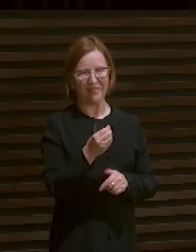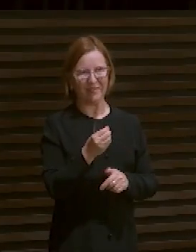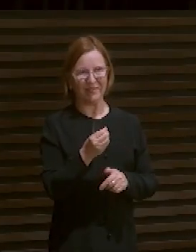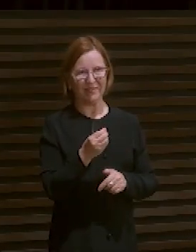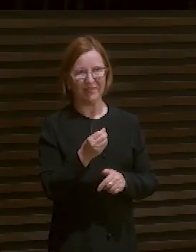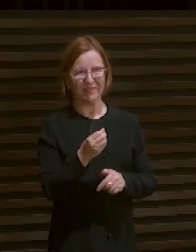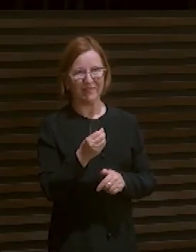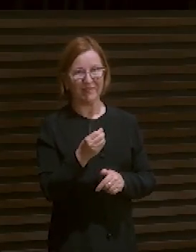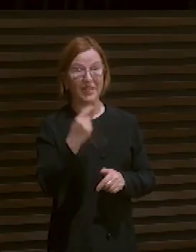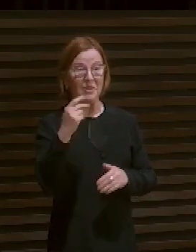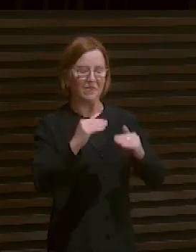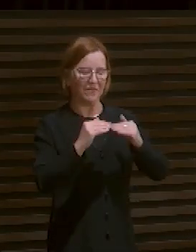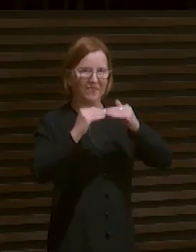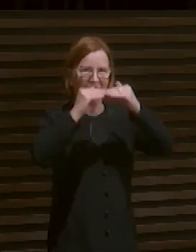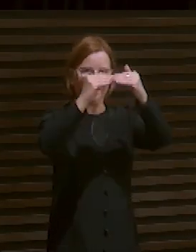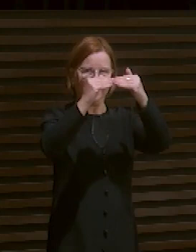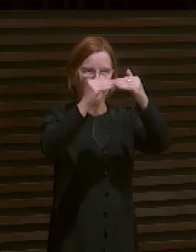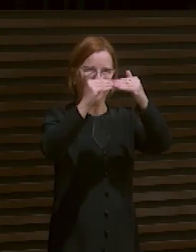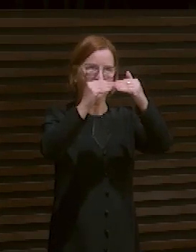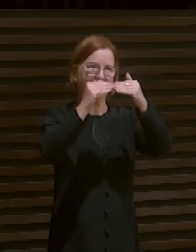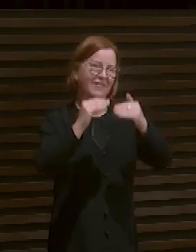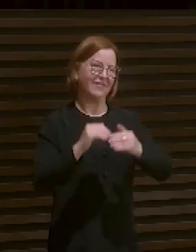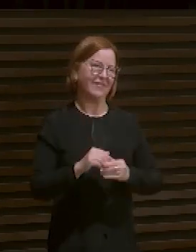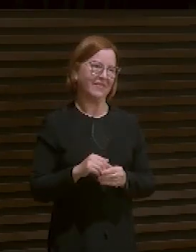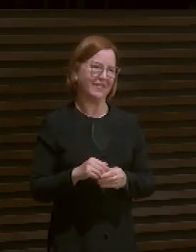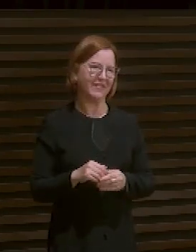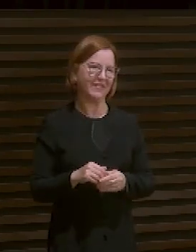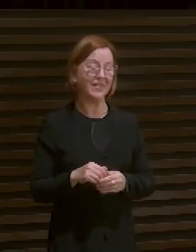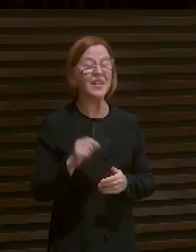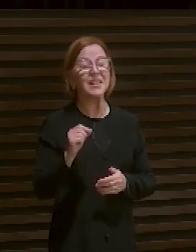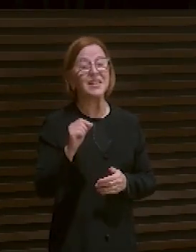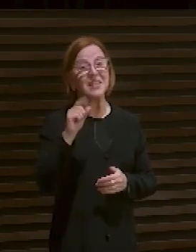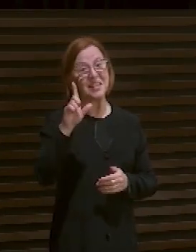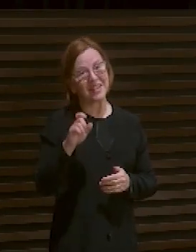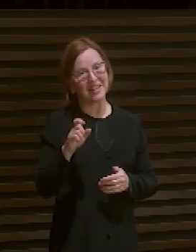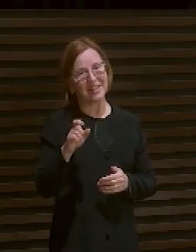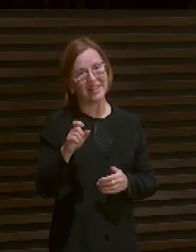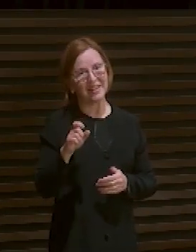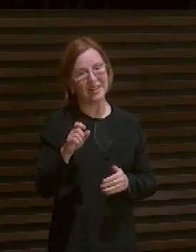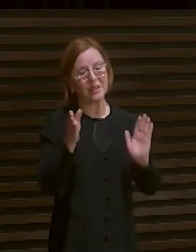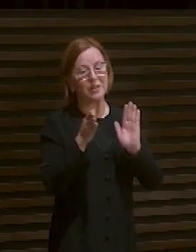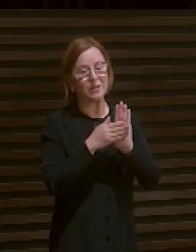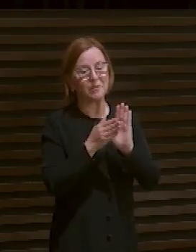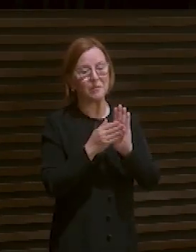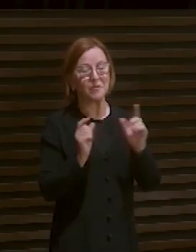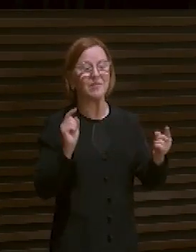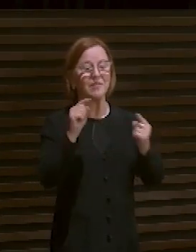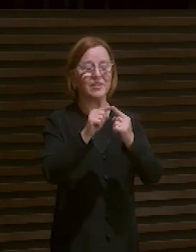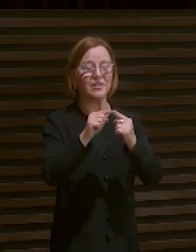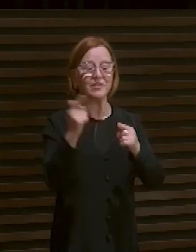sua superioridade, quem ele era e o que ele veio fazer.